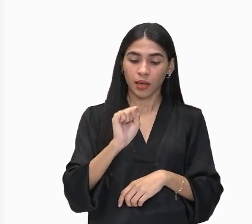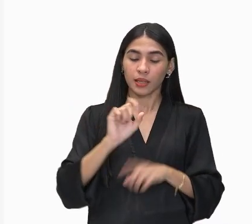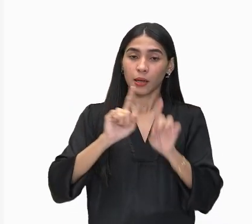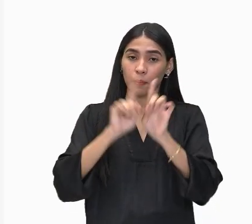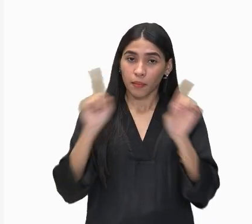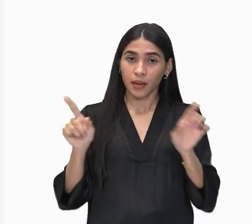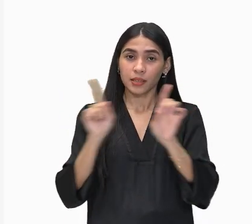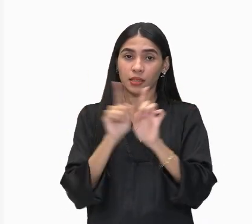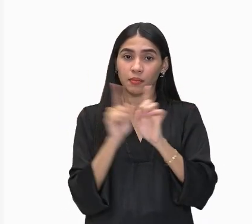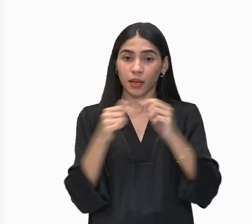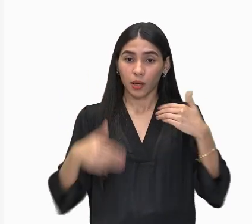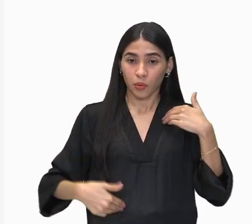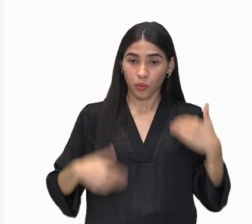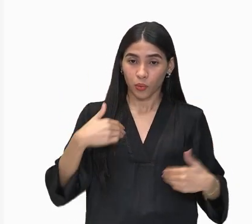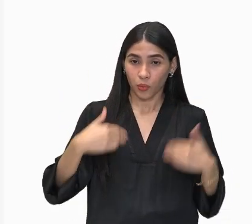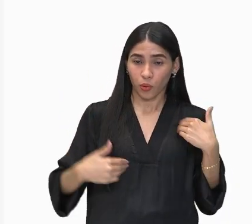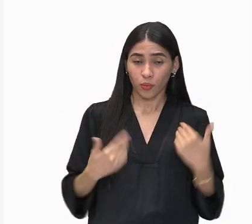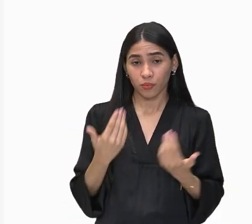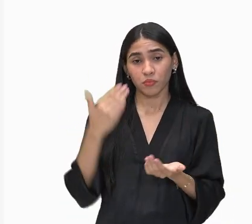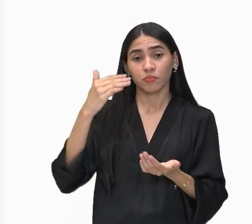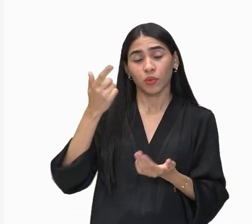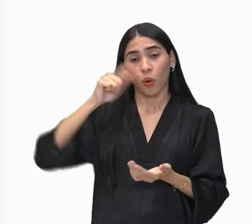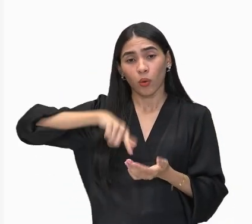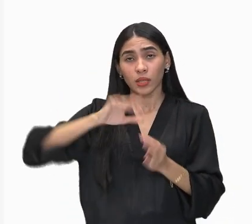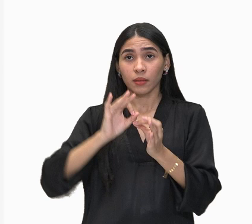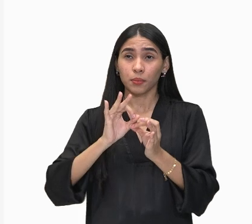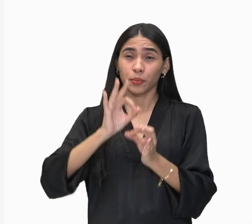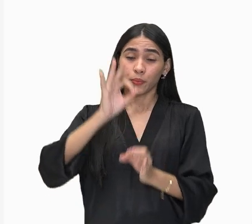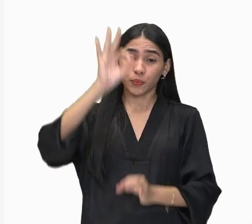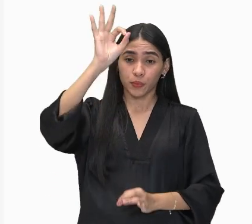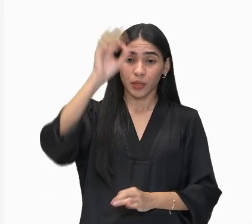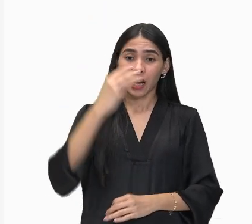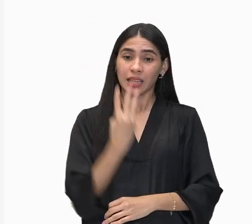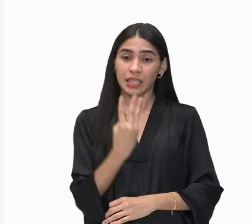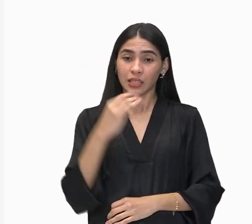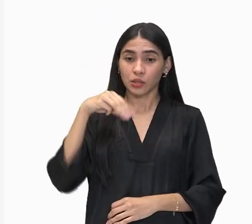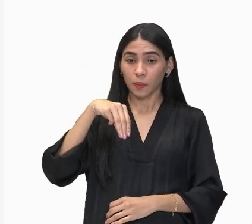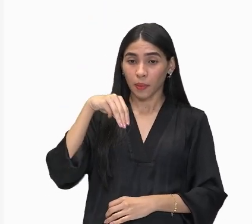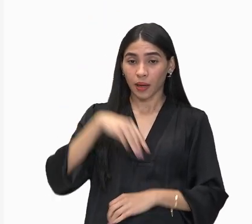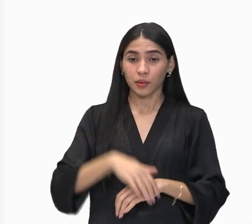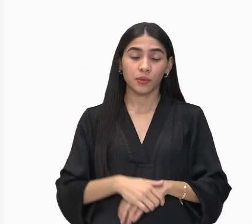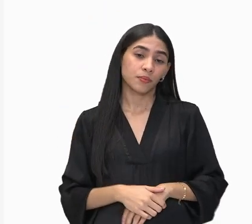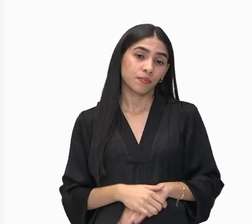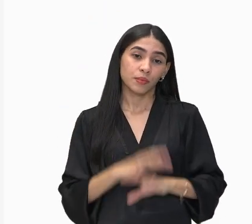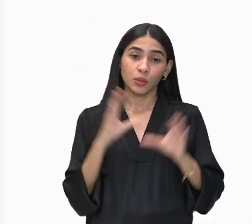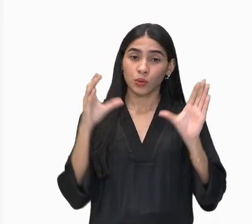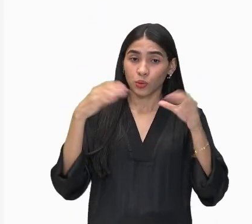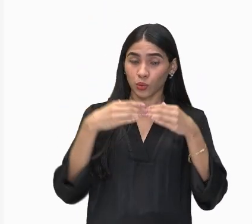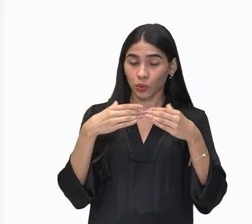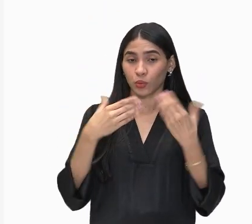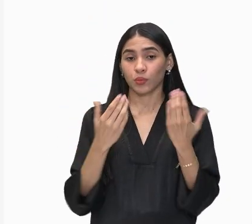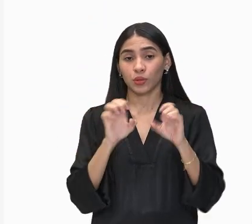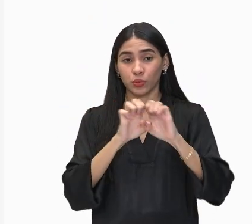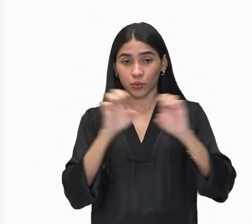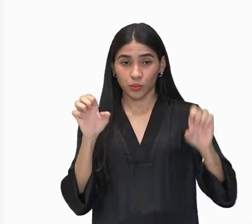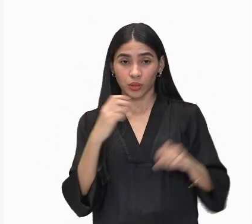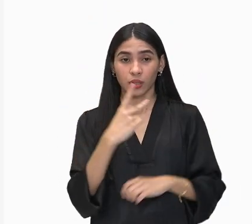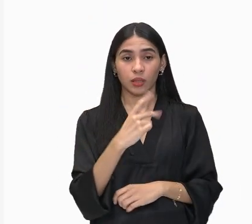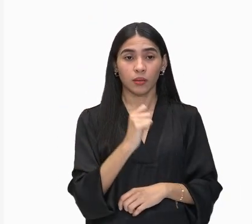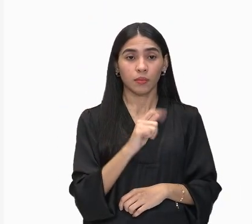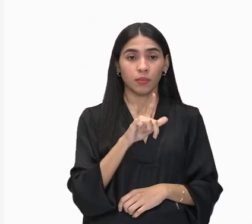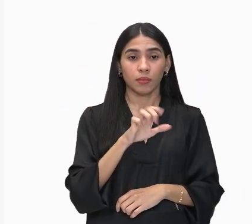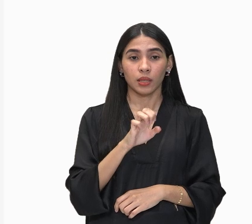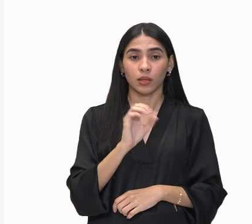Alguns chegam até 3 metros de altura, e esse grupo, pela própria etimologia da palavra, que